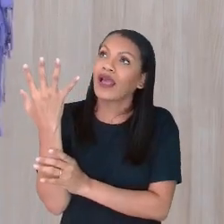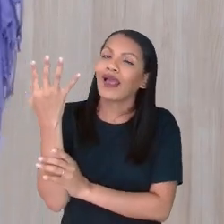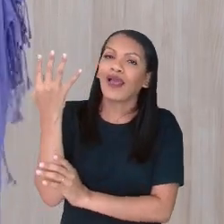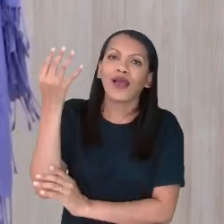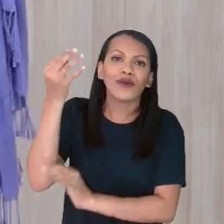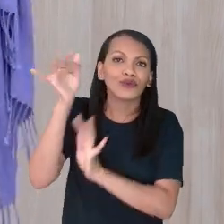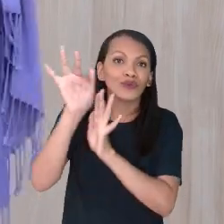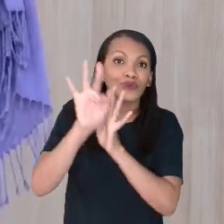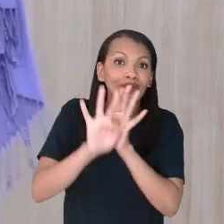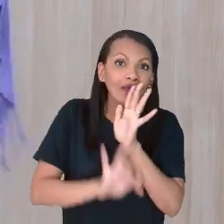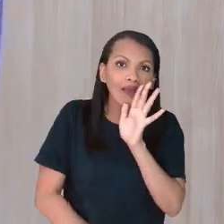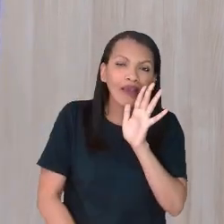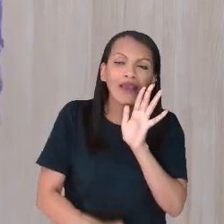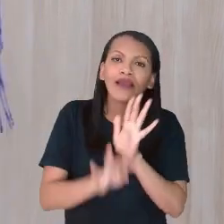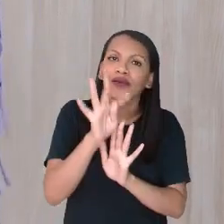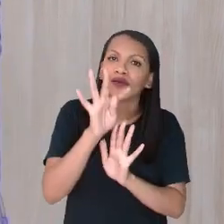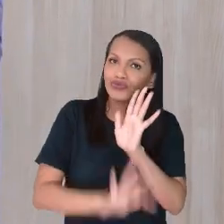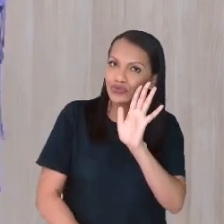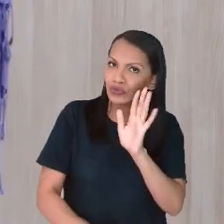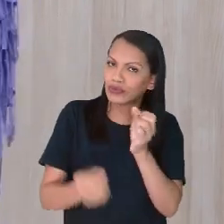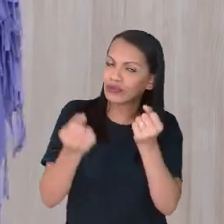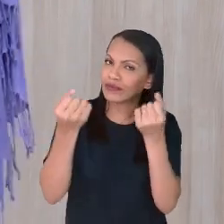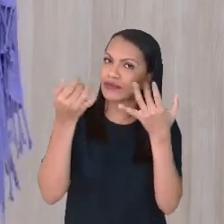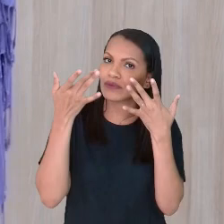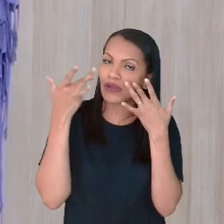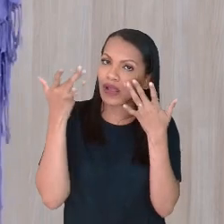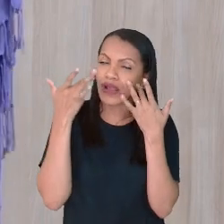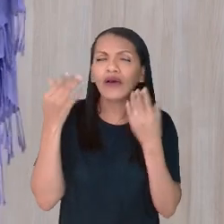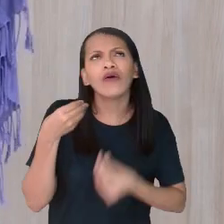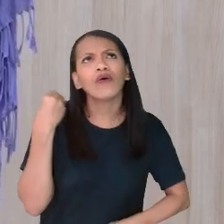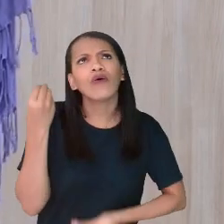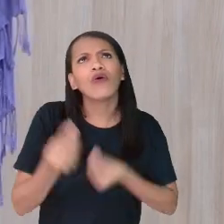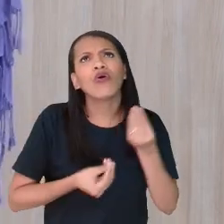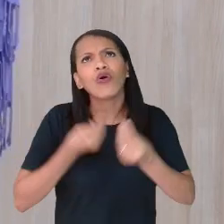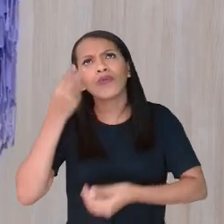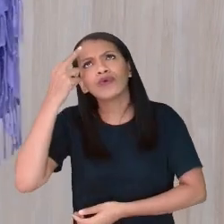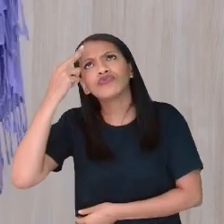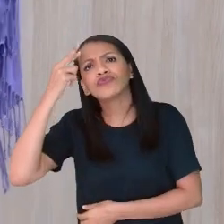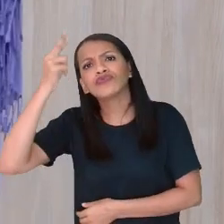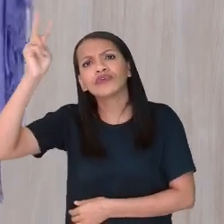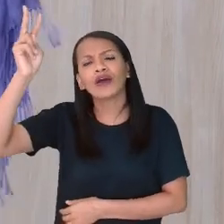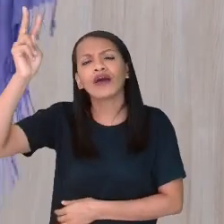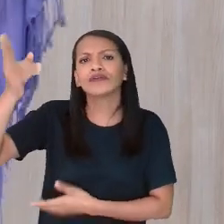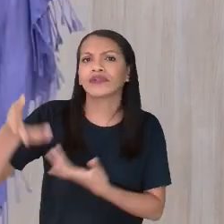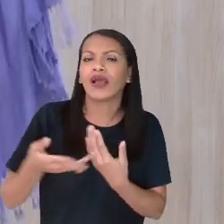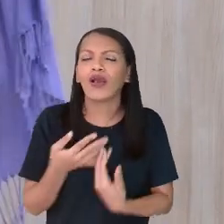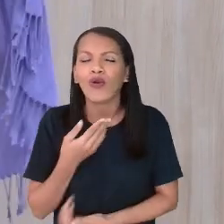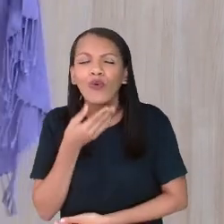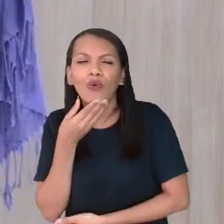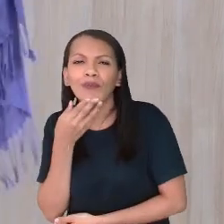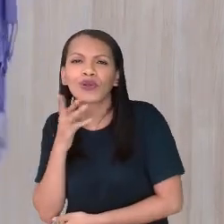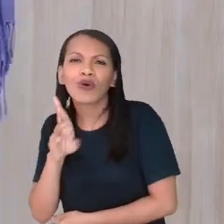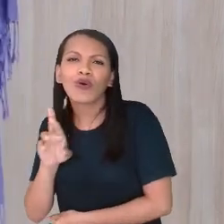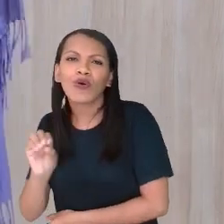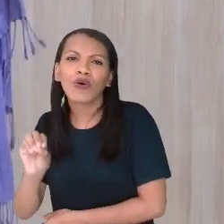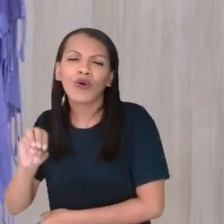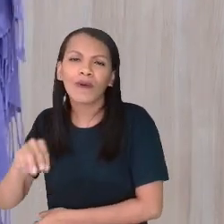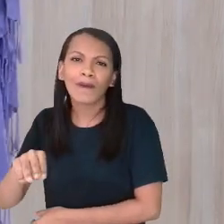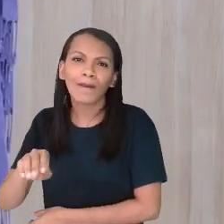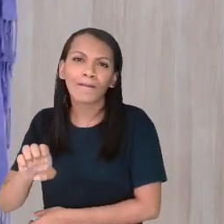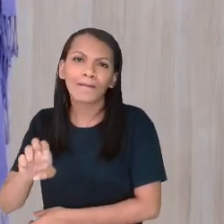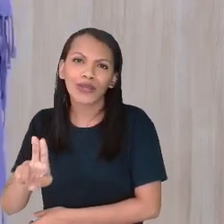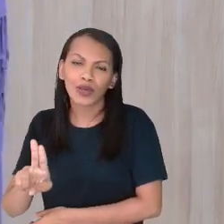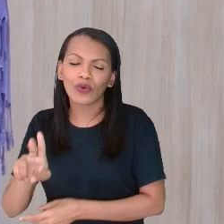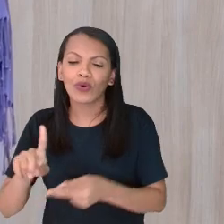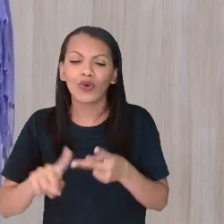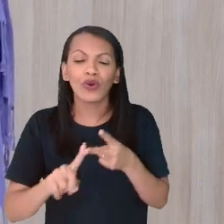pode surgir? Como de repente surgiu a história de Romeu e Julieta,